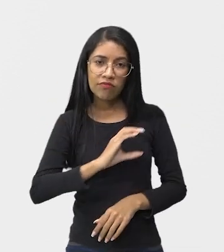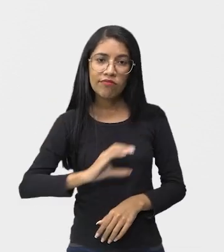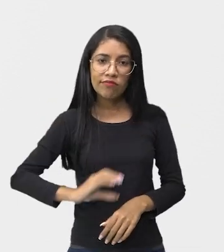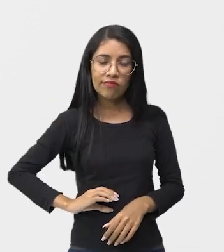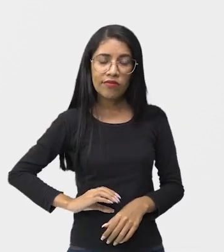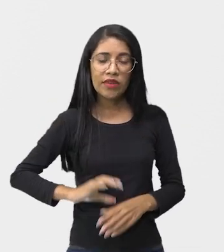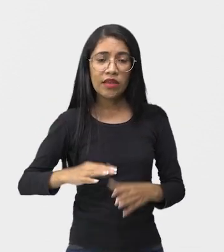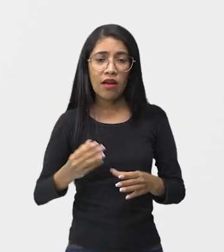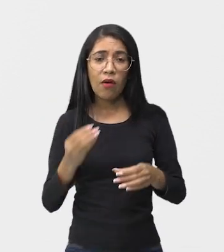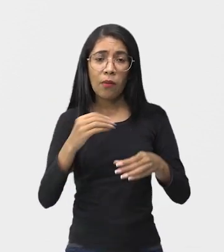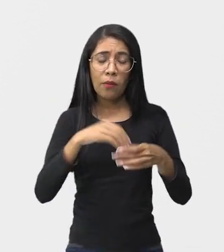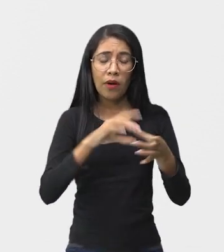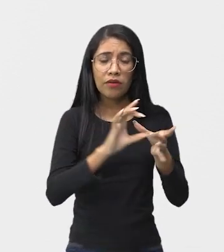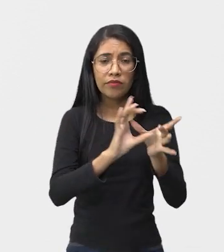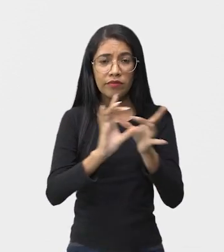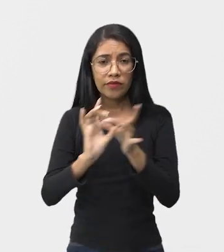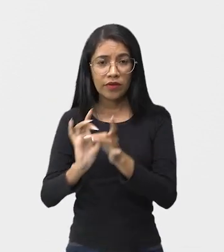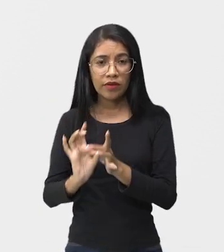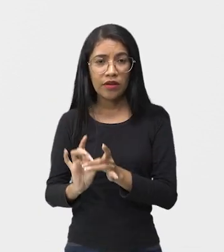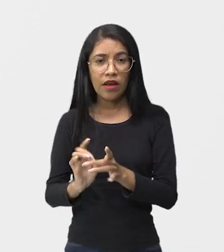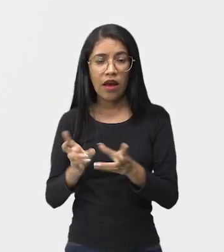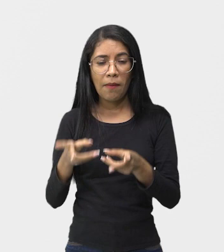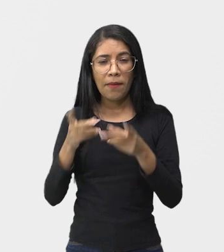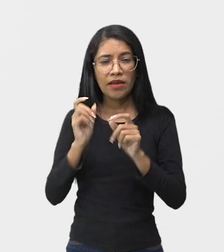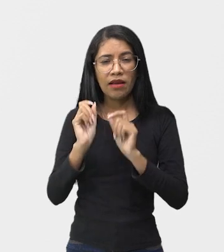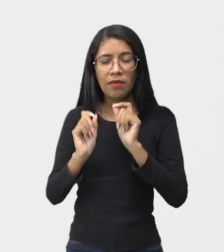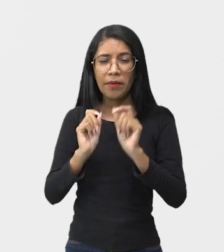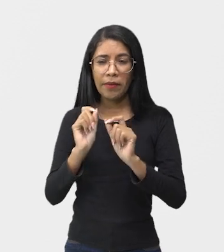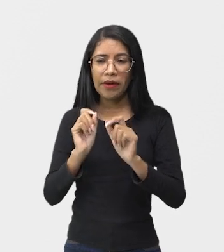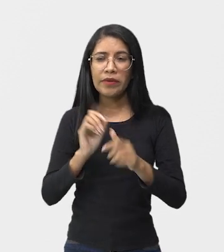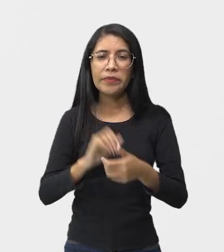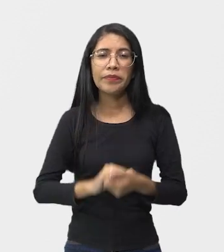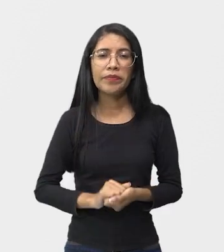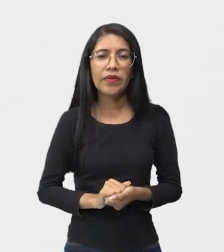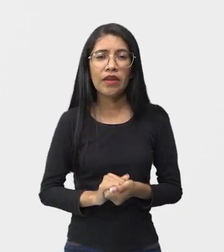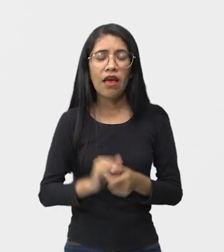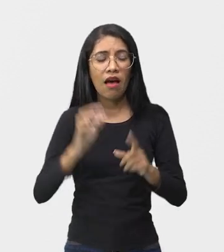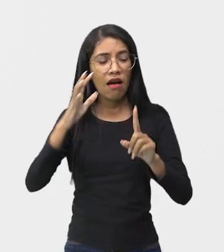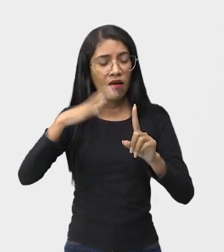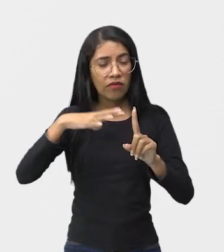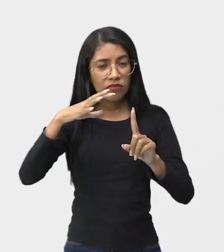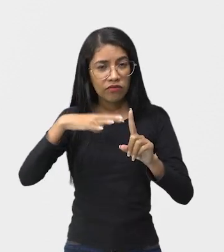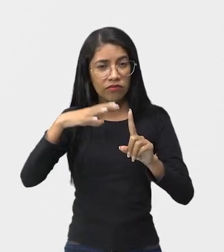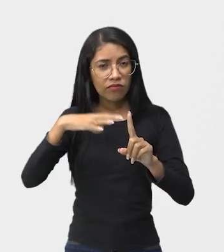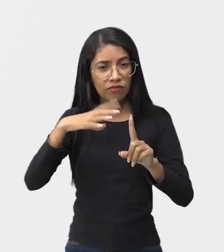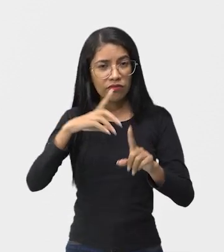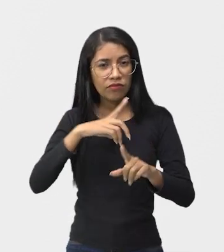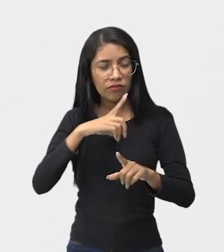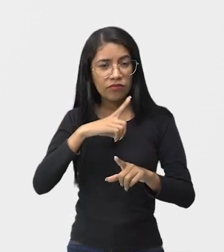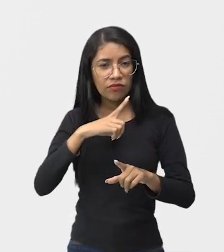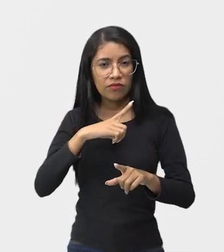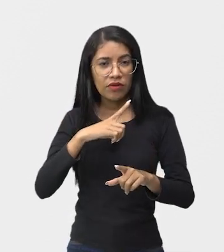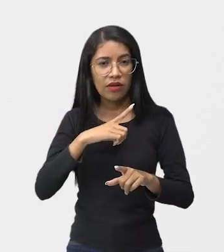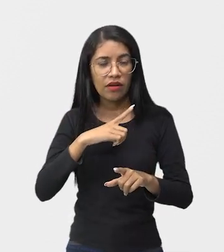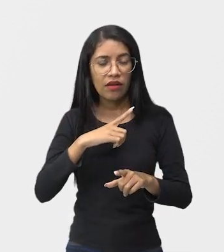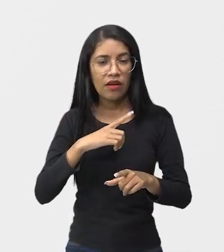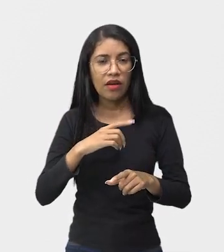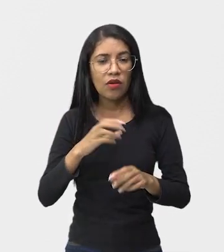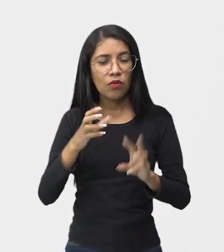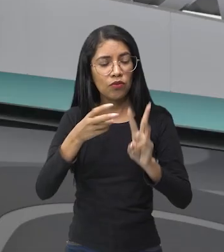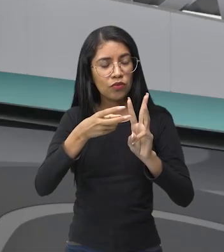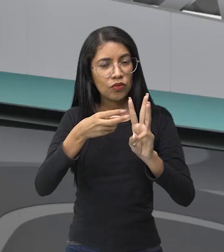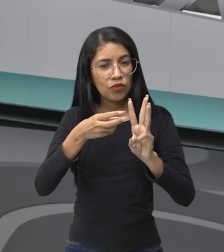Então, dentro desse contexto, nós percebemos, falamos aí dessa influência que tem a